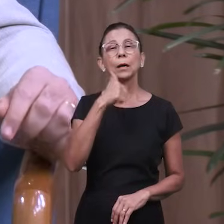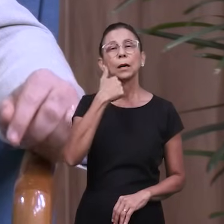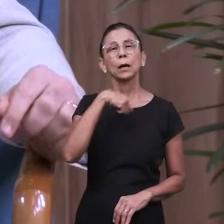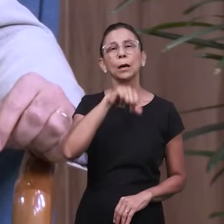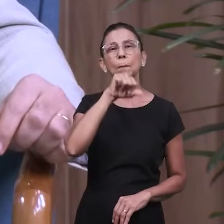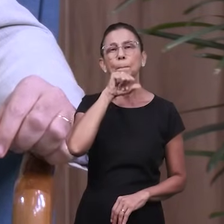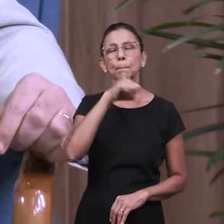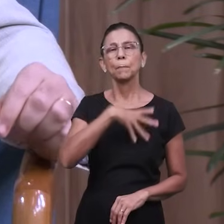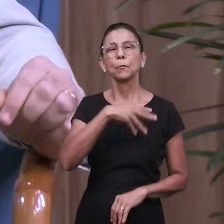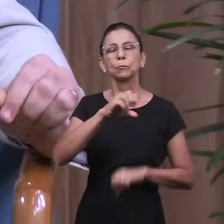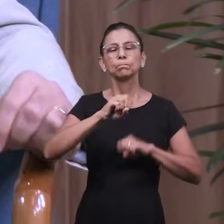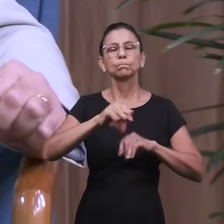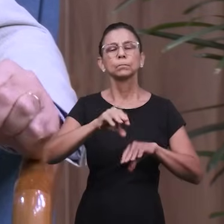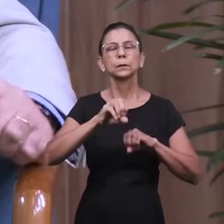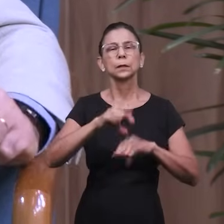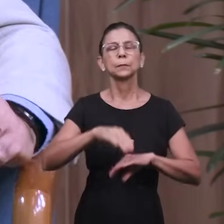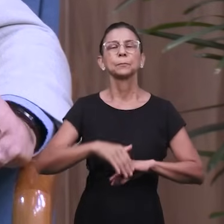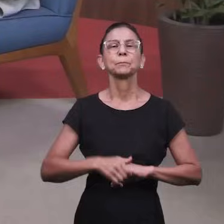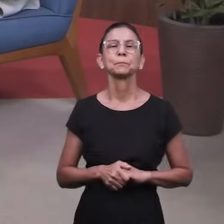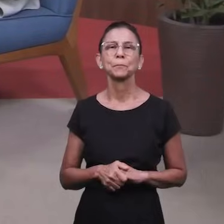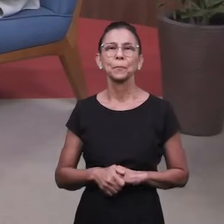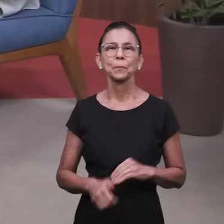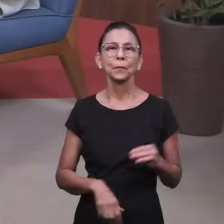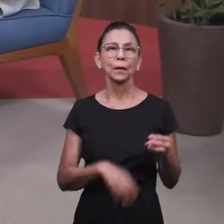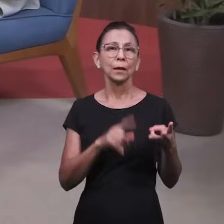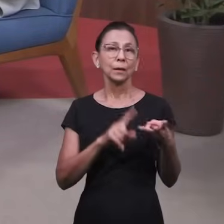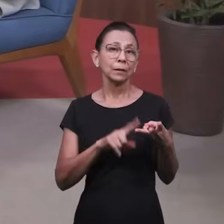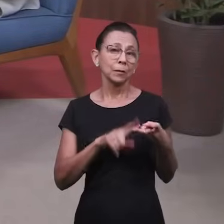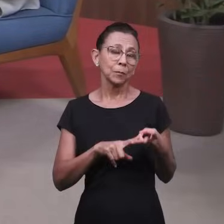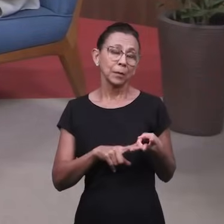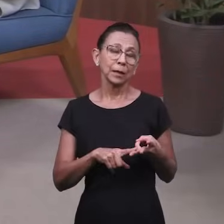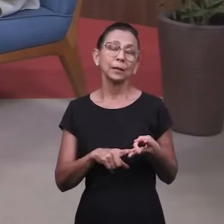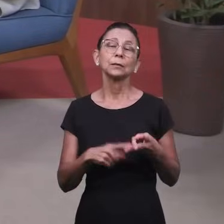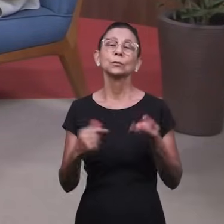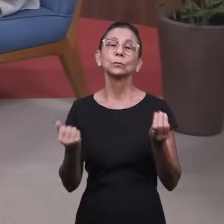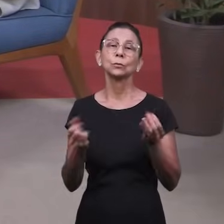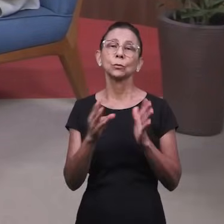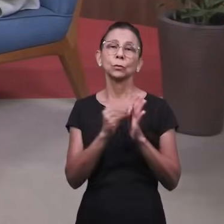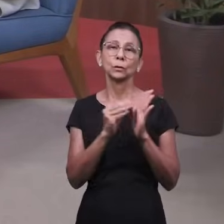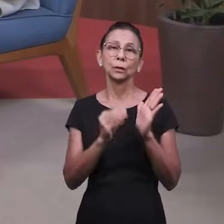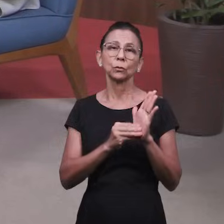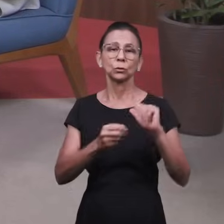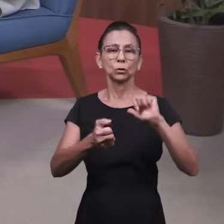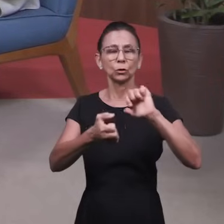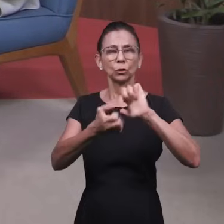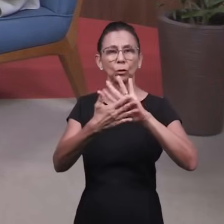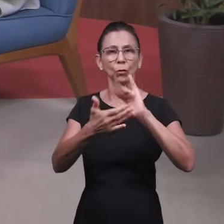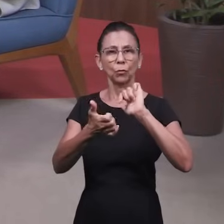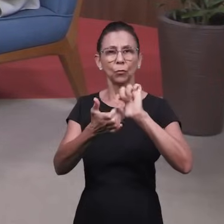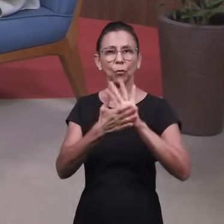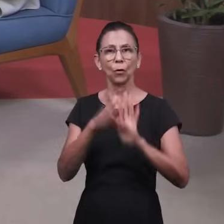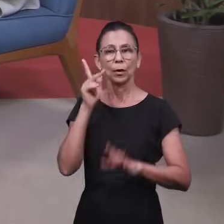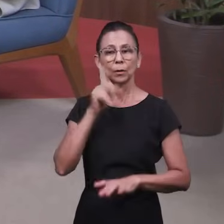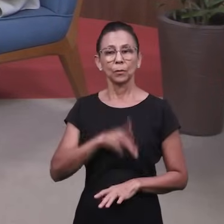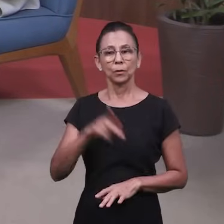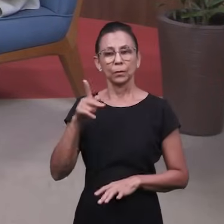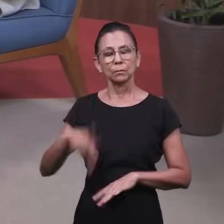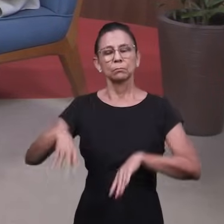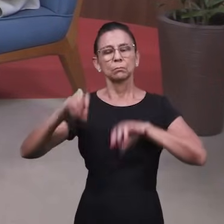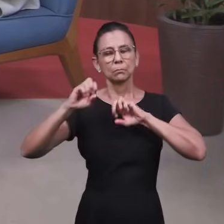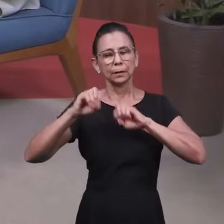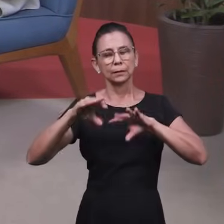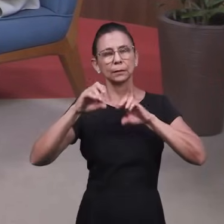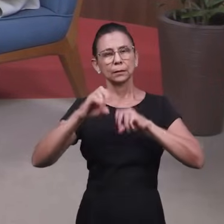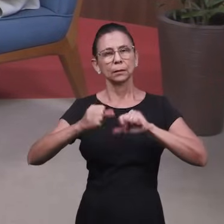pais na educação dos filhos. No quadro Perfeito Louvor, a tia Janaína Zumac vai continuar a trabalhar com o